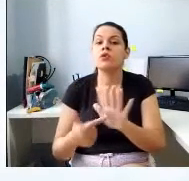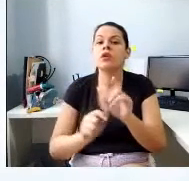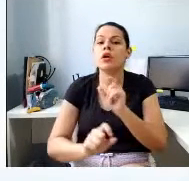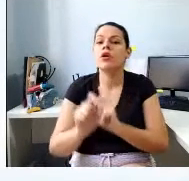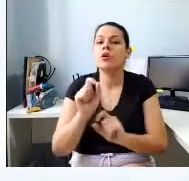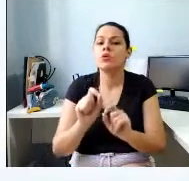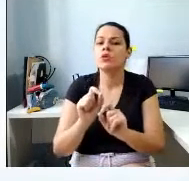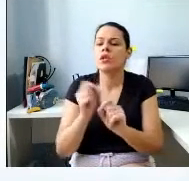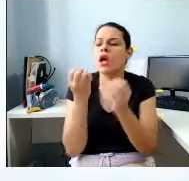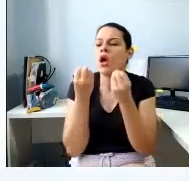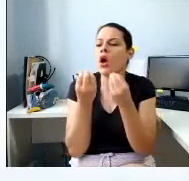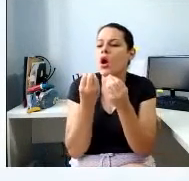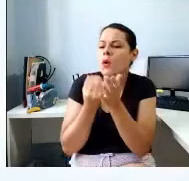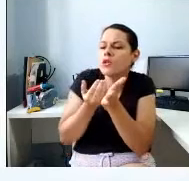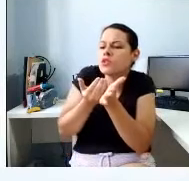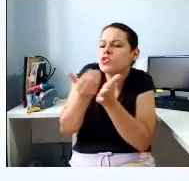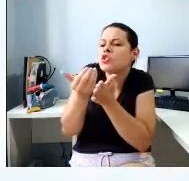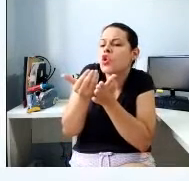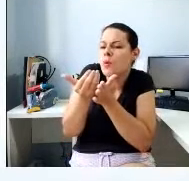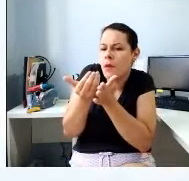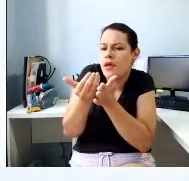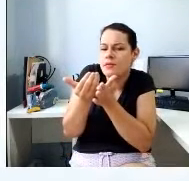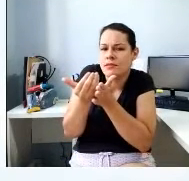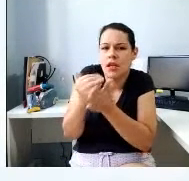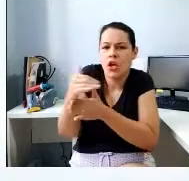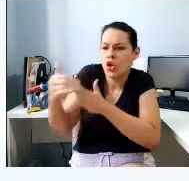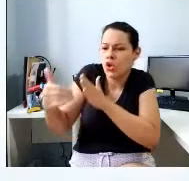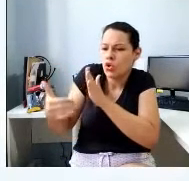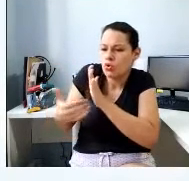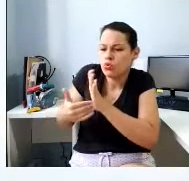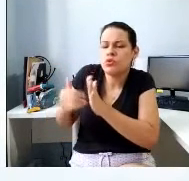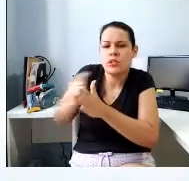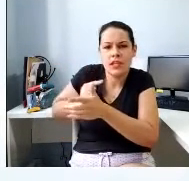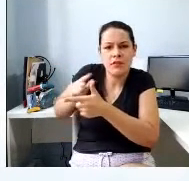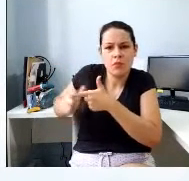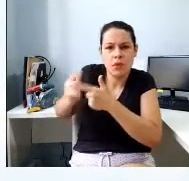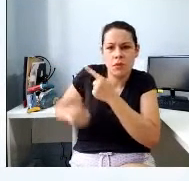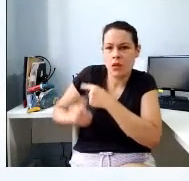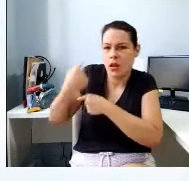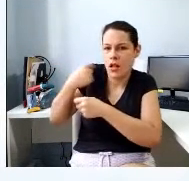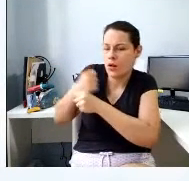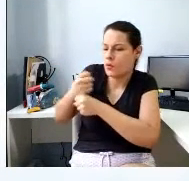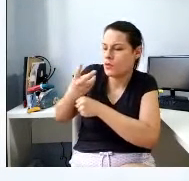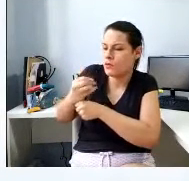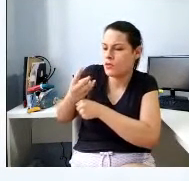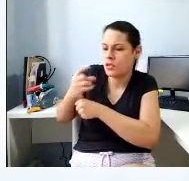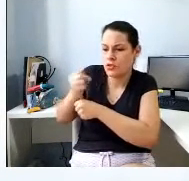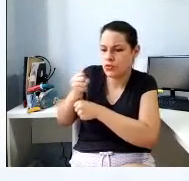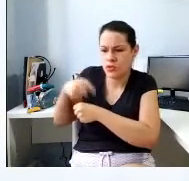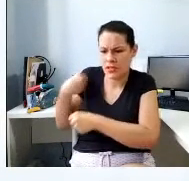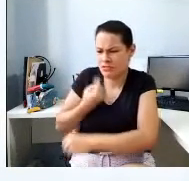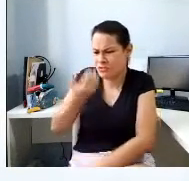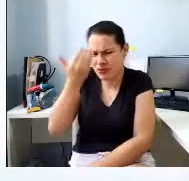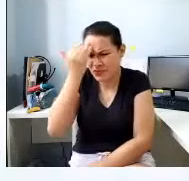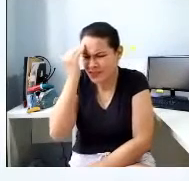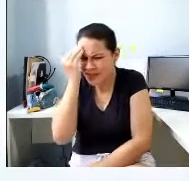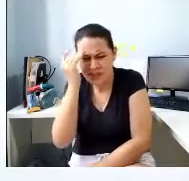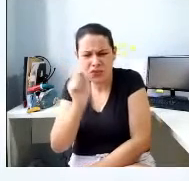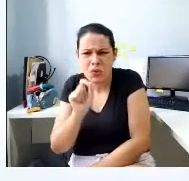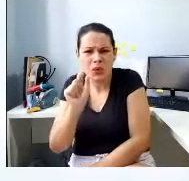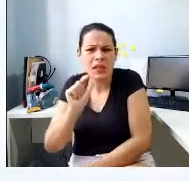a origem daquele tsunami que nos atingiu em 2018 e que nós não entendíamos o que